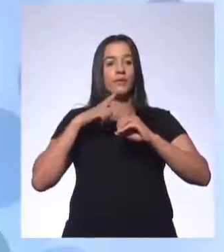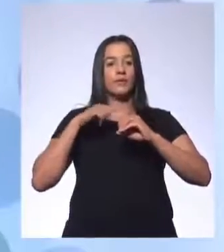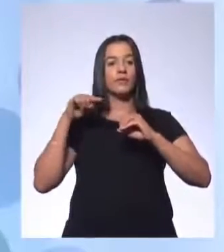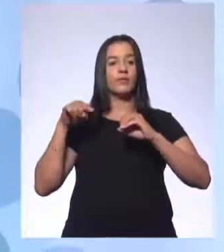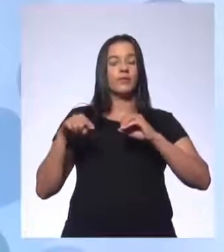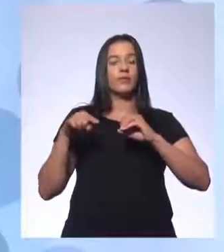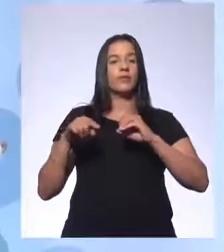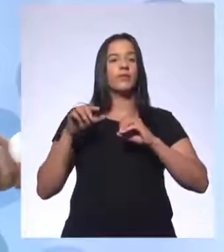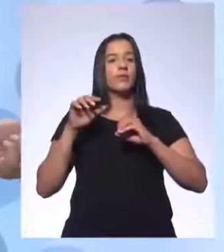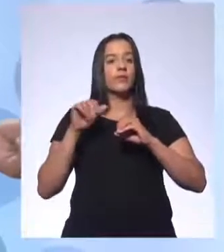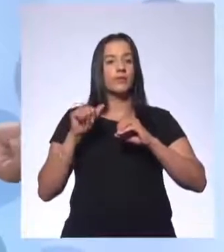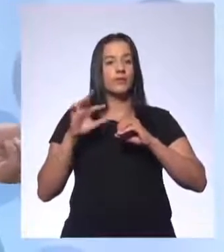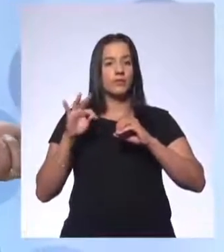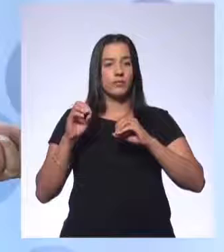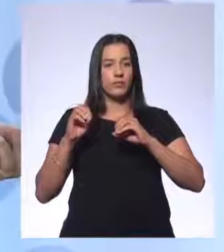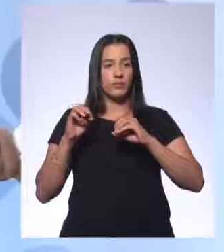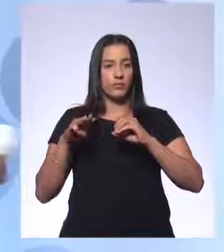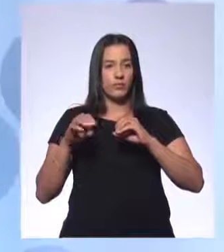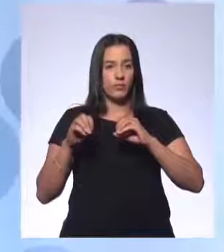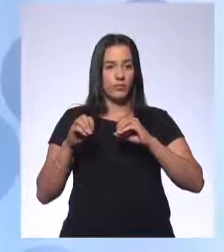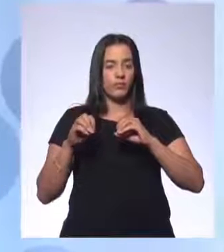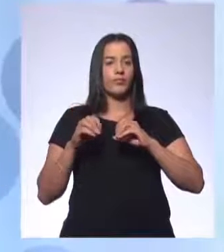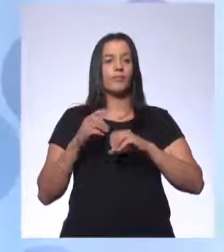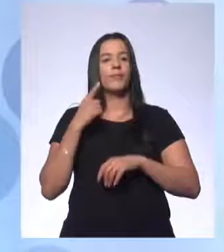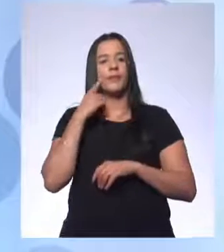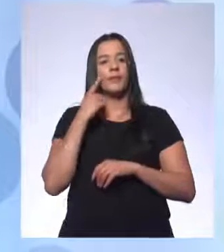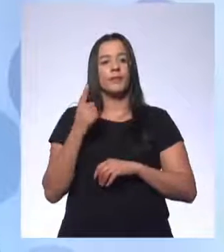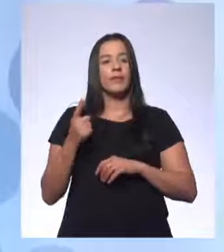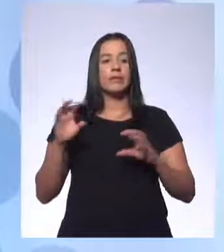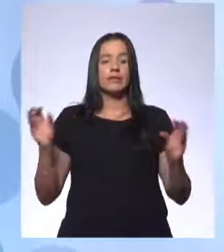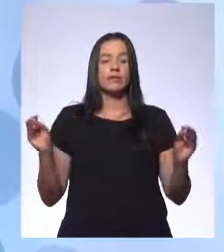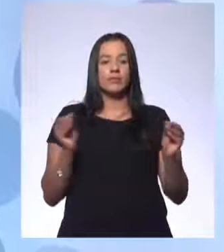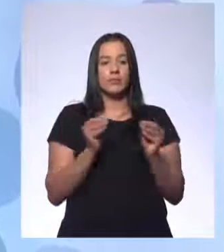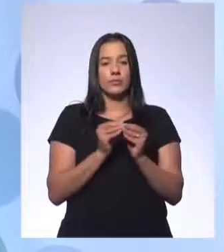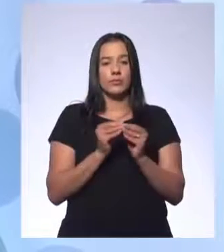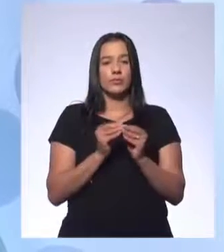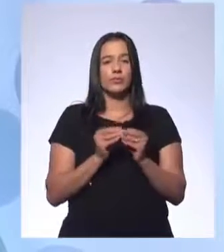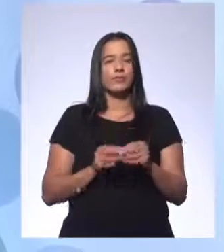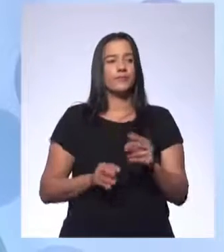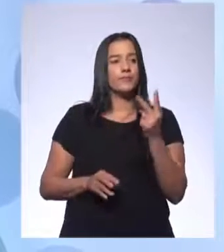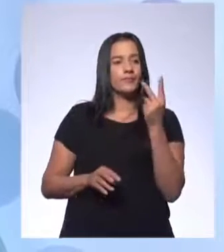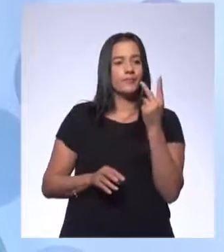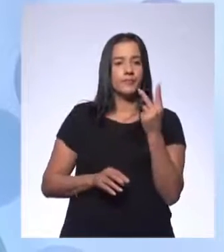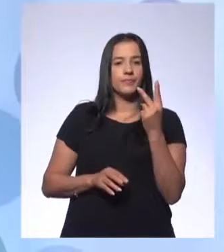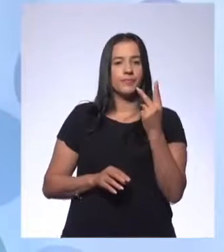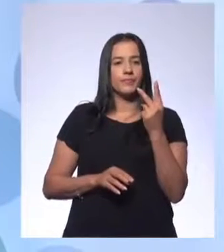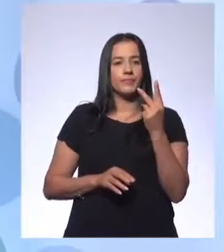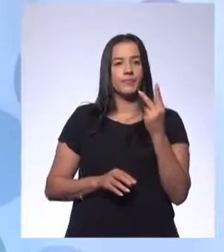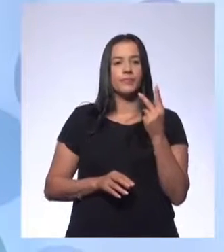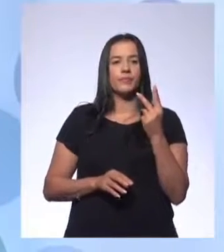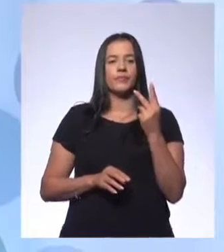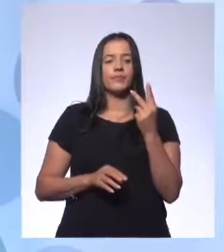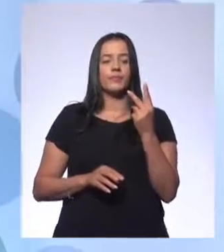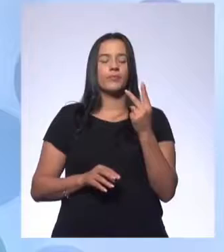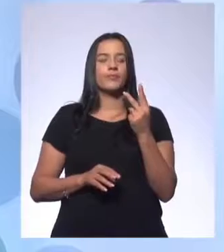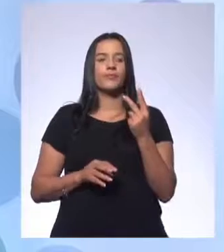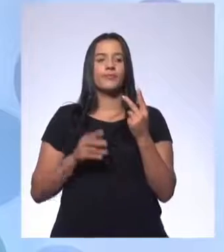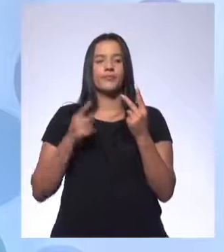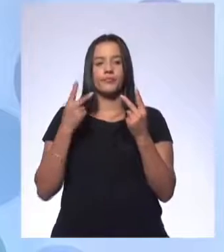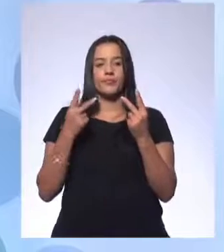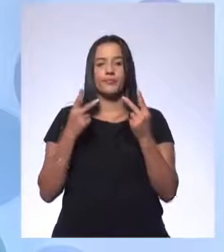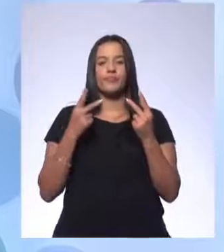hidrogênio. Sensacional isso, né? Agora, se você conseguir juntar dois desses elementos aqui,